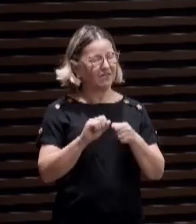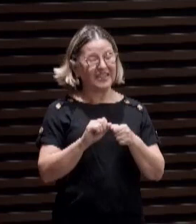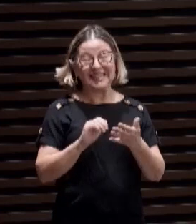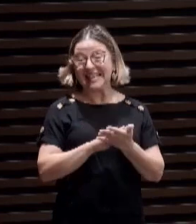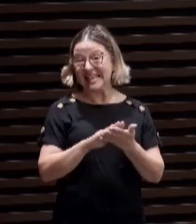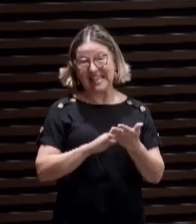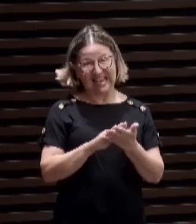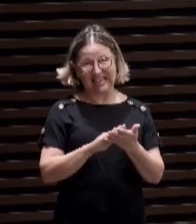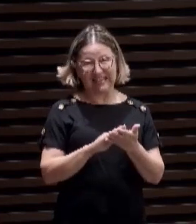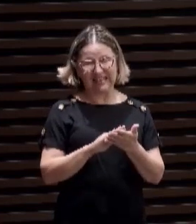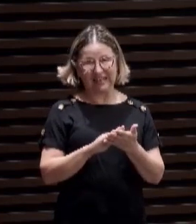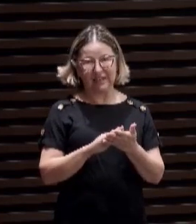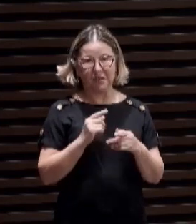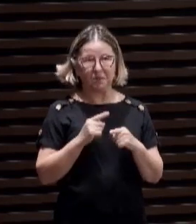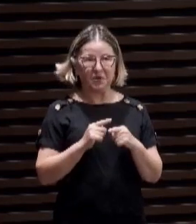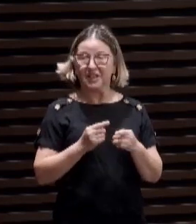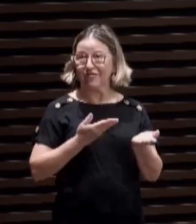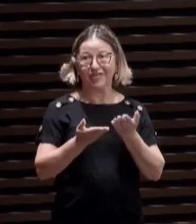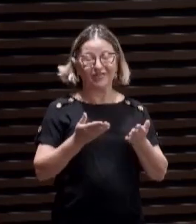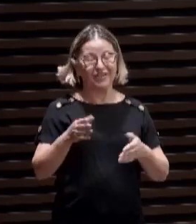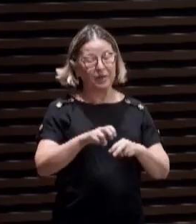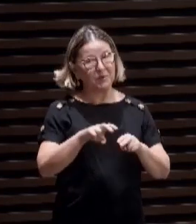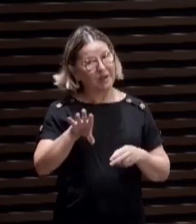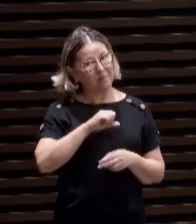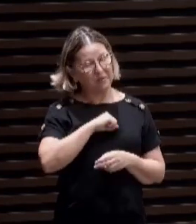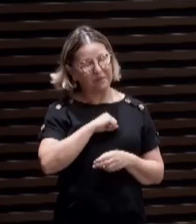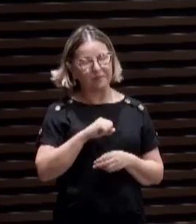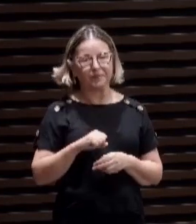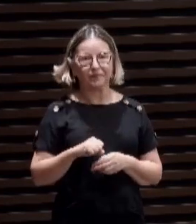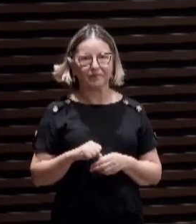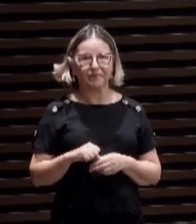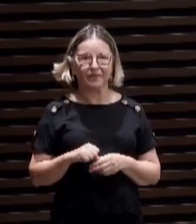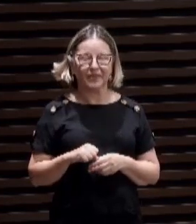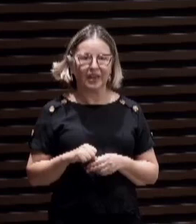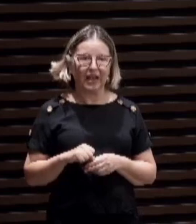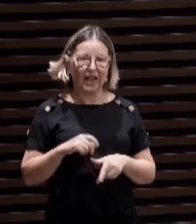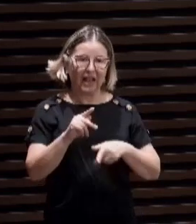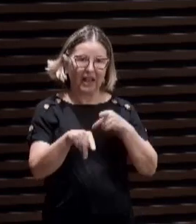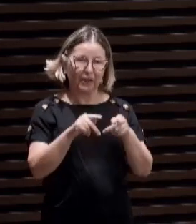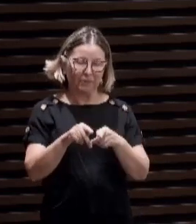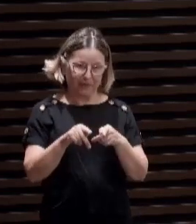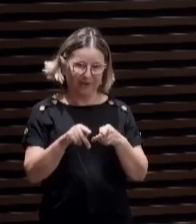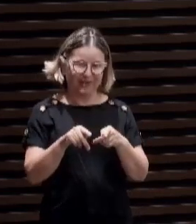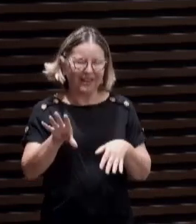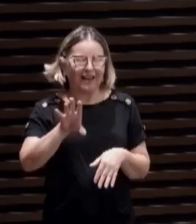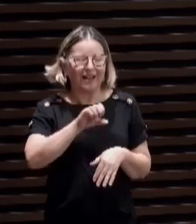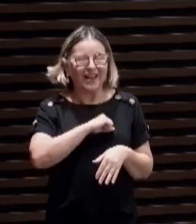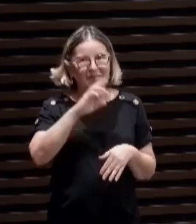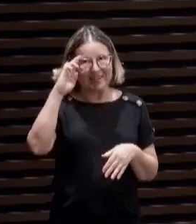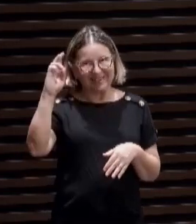daqueles que amam a Deus e por isso querem obedecê-lo, daqueles que têm medo e,